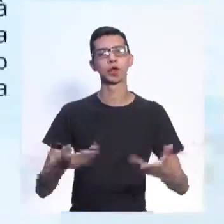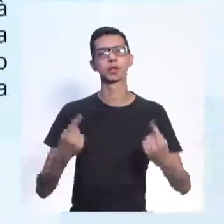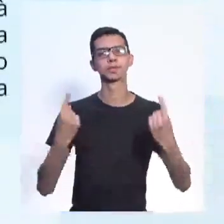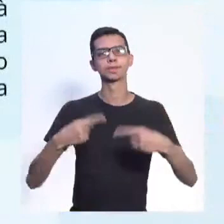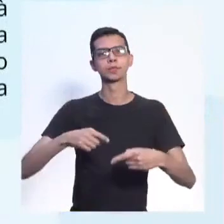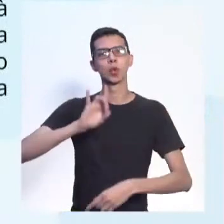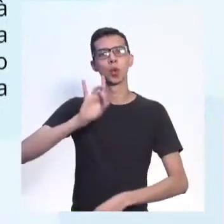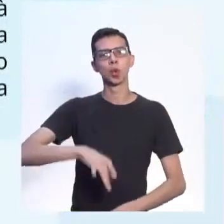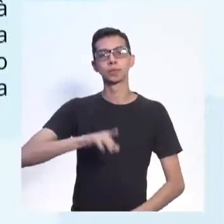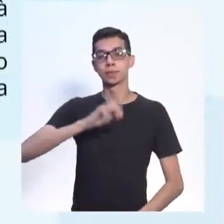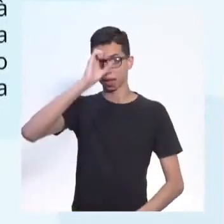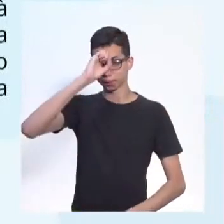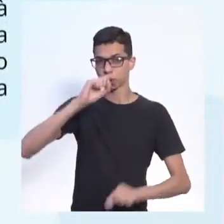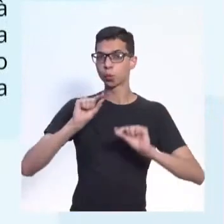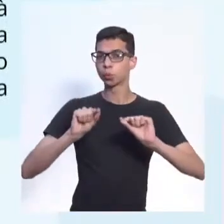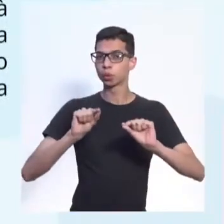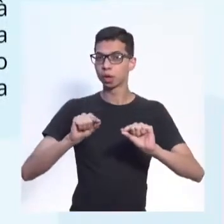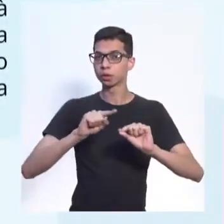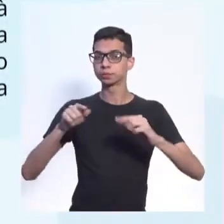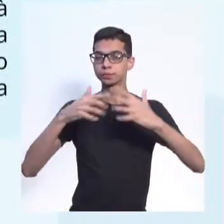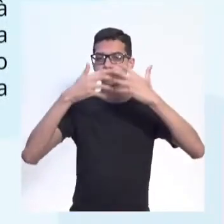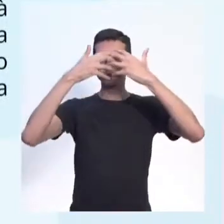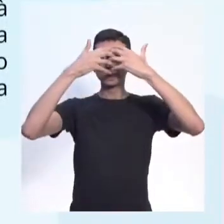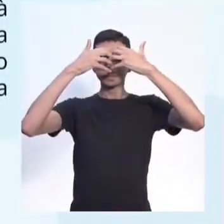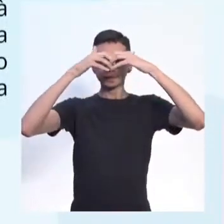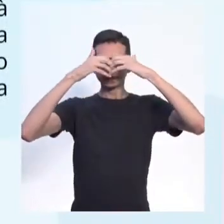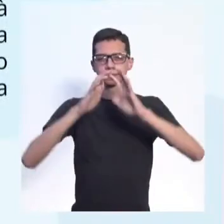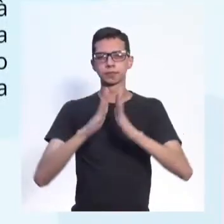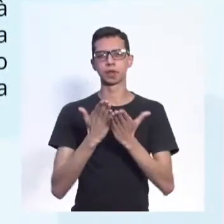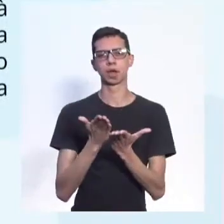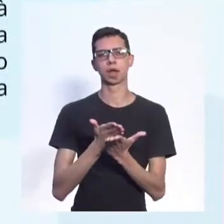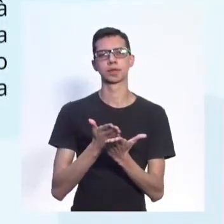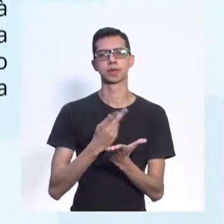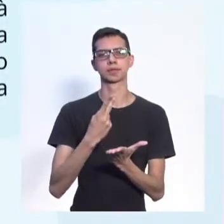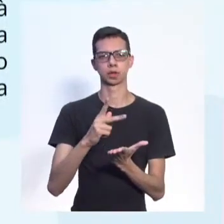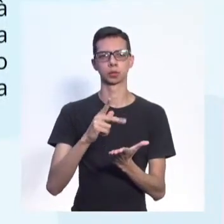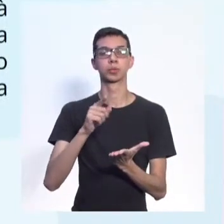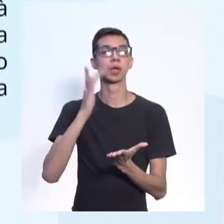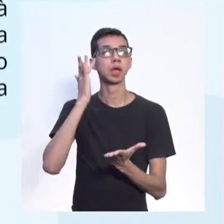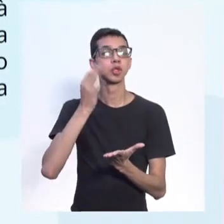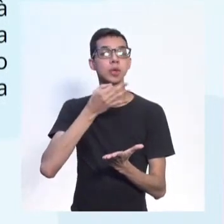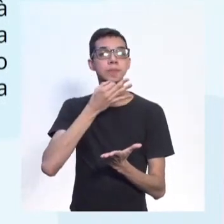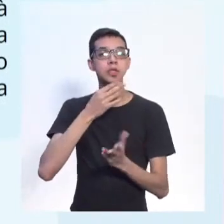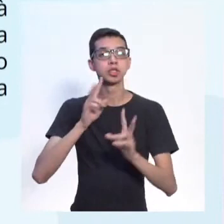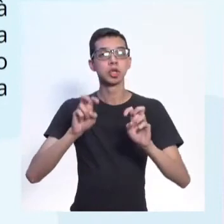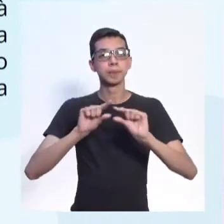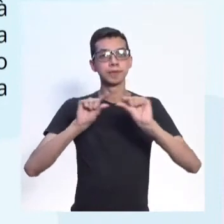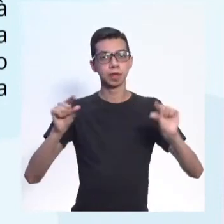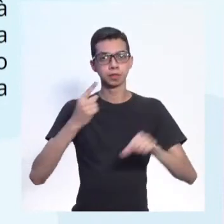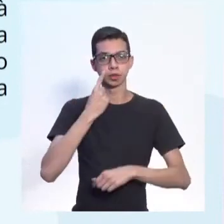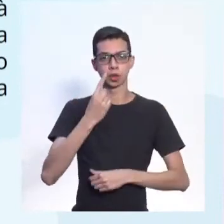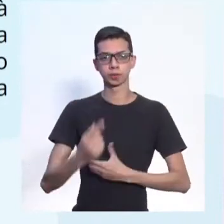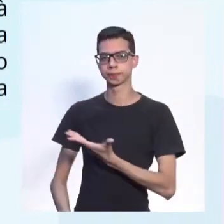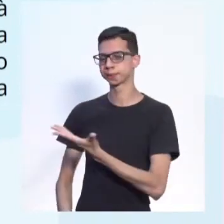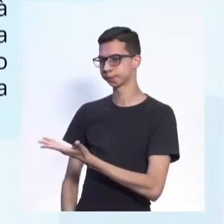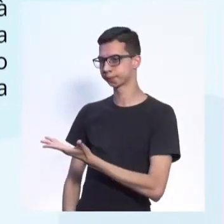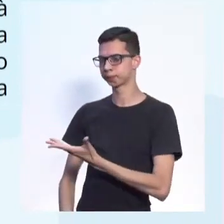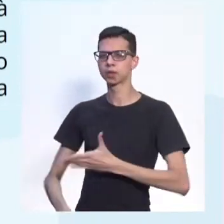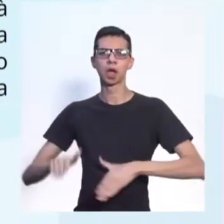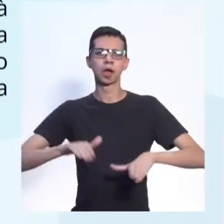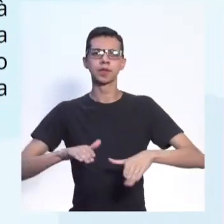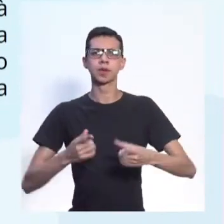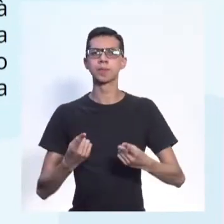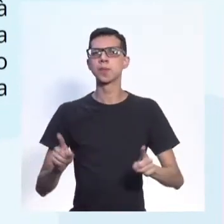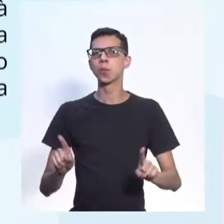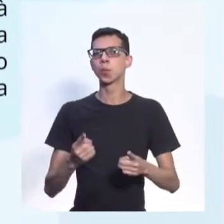vocês aprenderam? Façam uma reflexão e escrevam nos seus cadernos suas considerações sobre a frase a seguir. Talvez a música